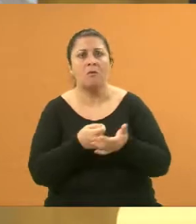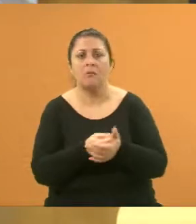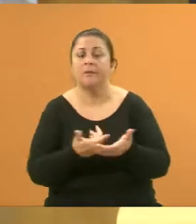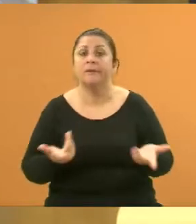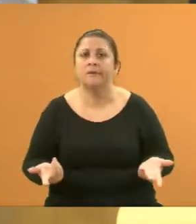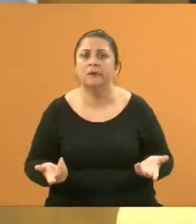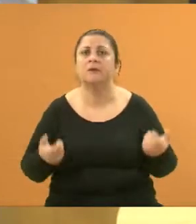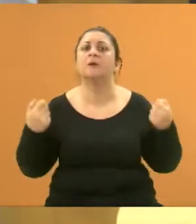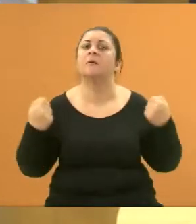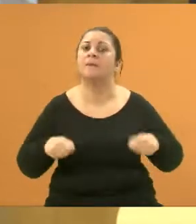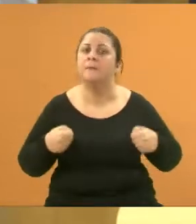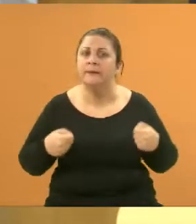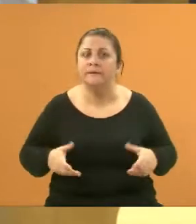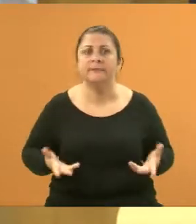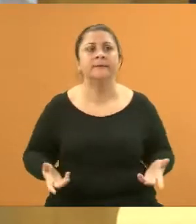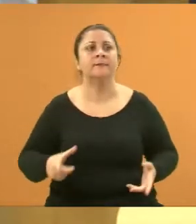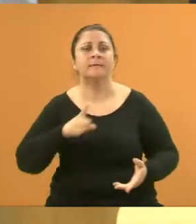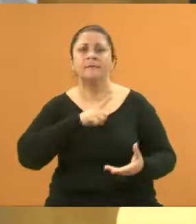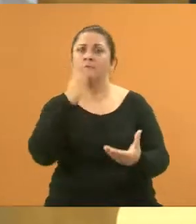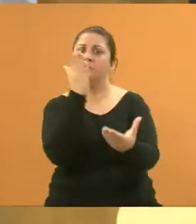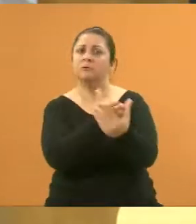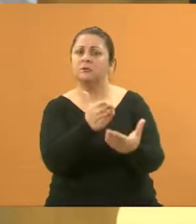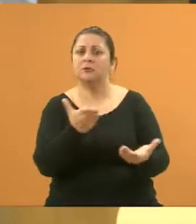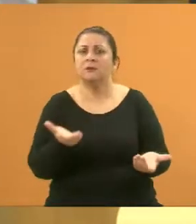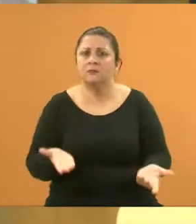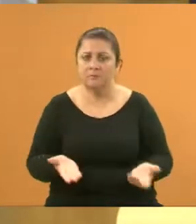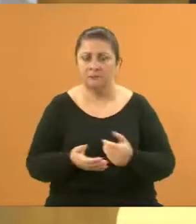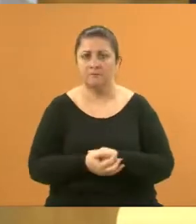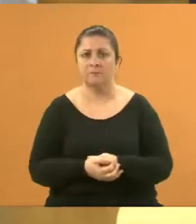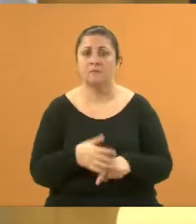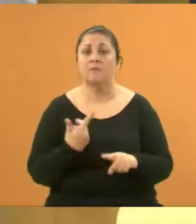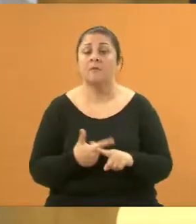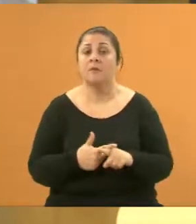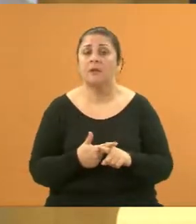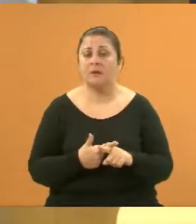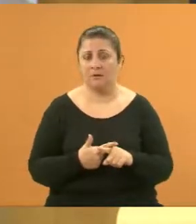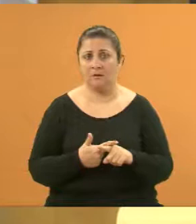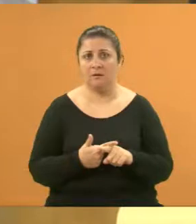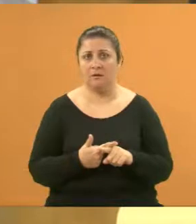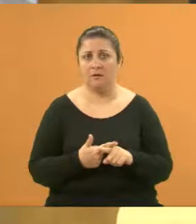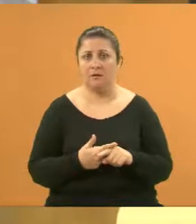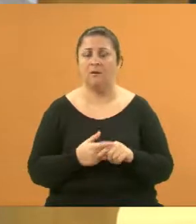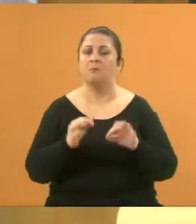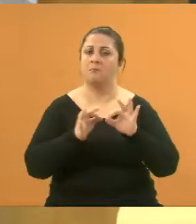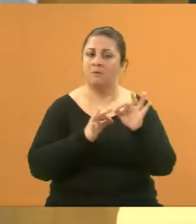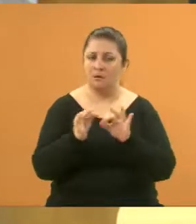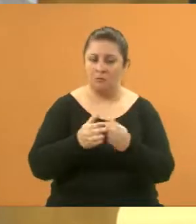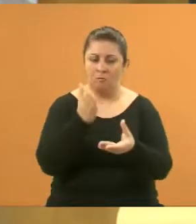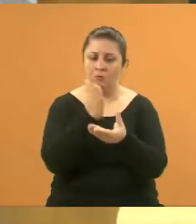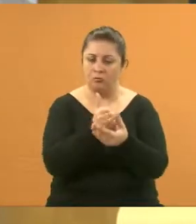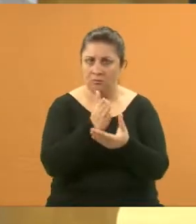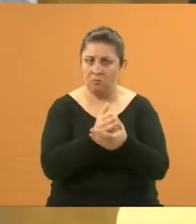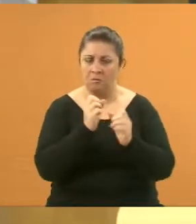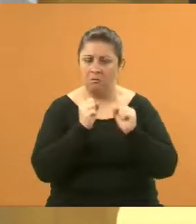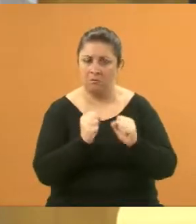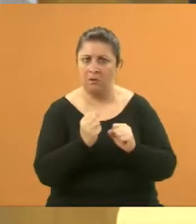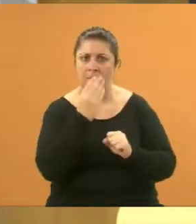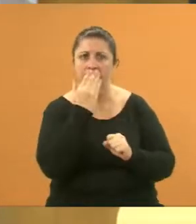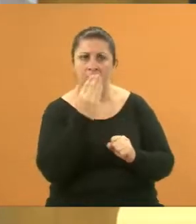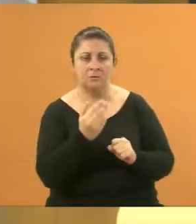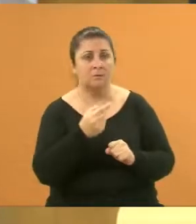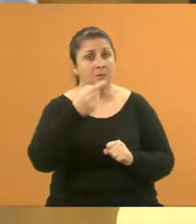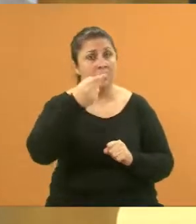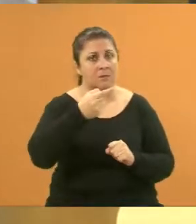eles precisam ingressar com essa ação. Porque, uma vez ingressada, podem pedir, o